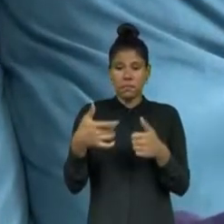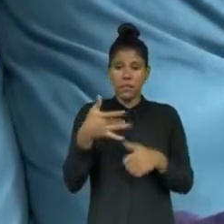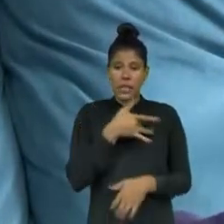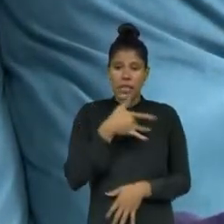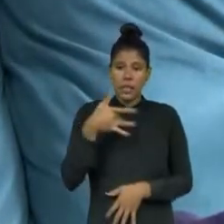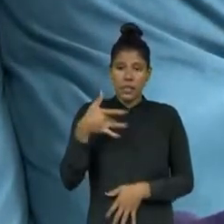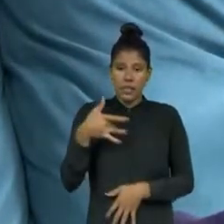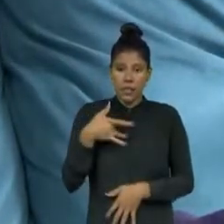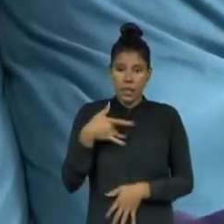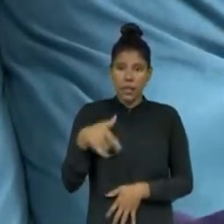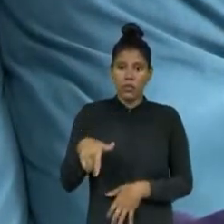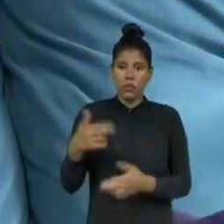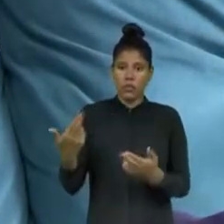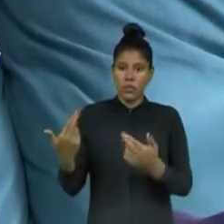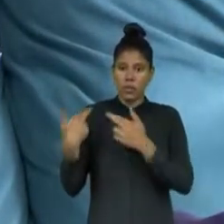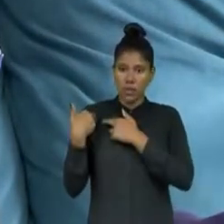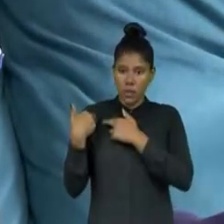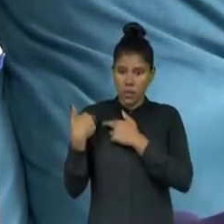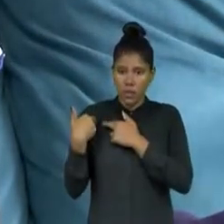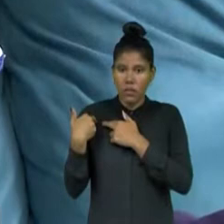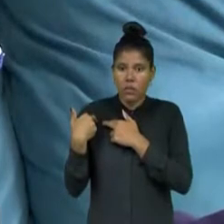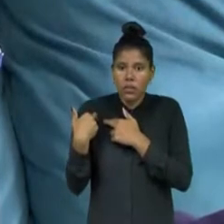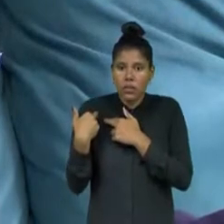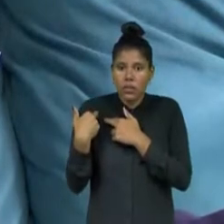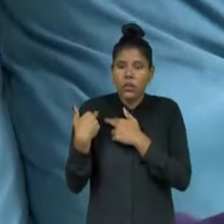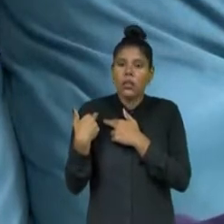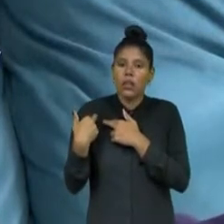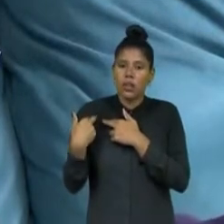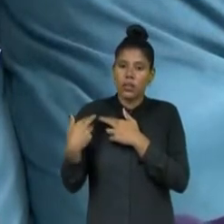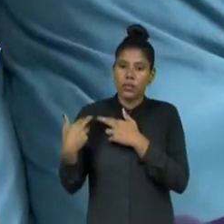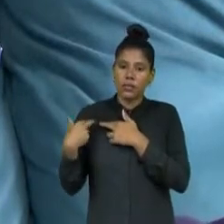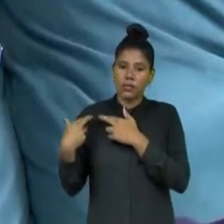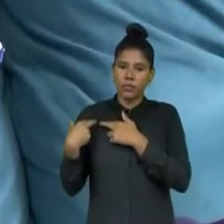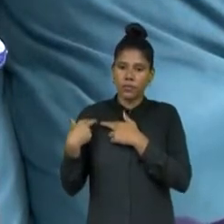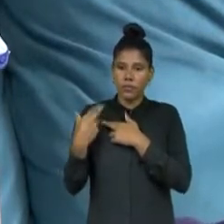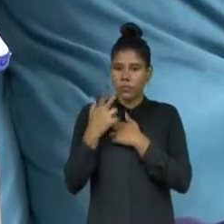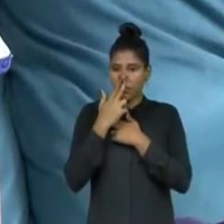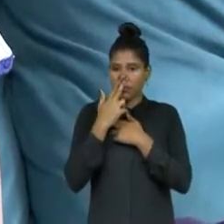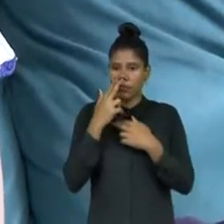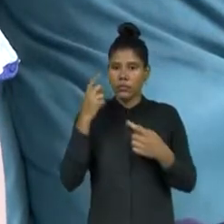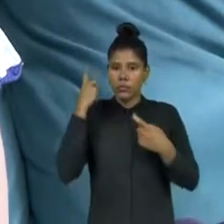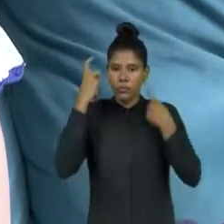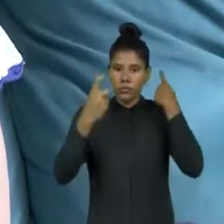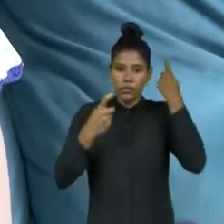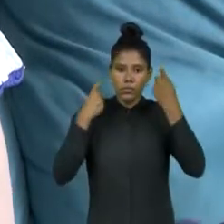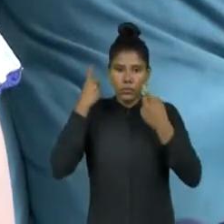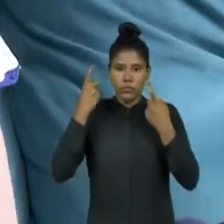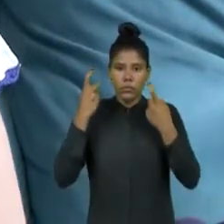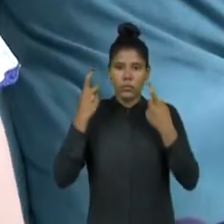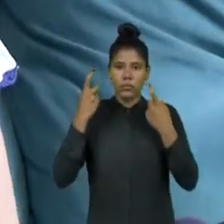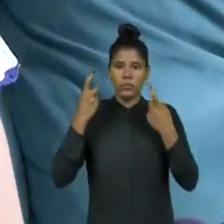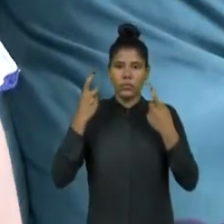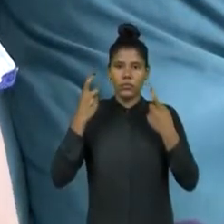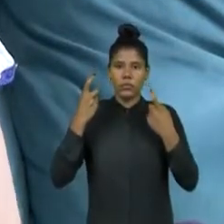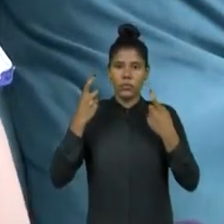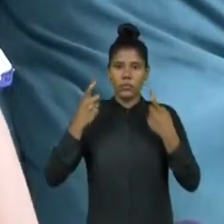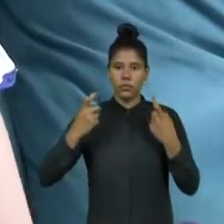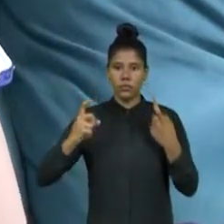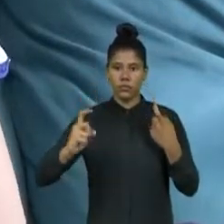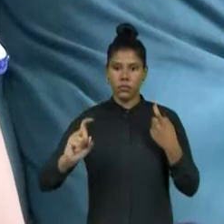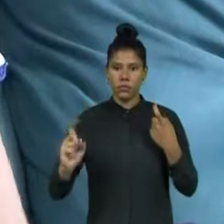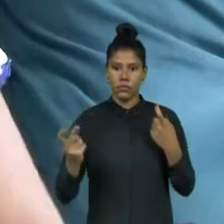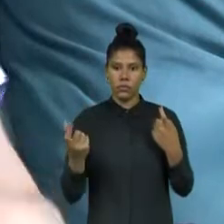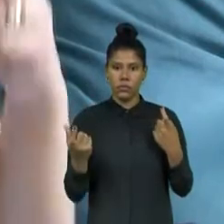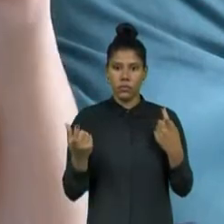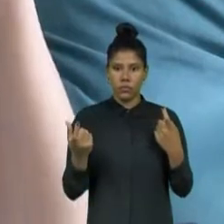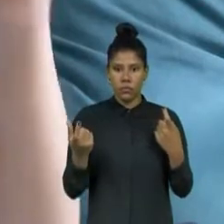muito responsável, ele se preocupou em saber se o meu útero estava bem depois. Não teve nada, ele não